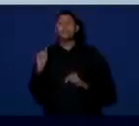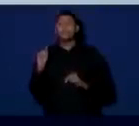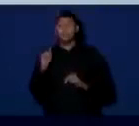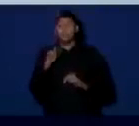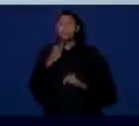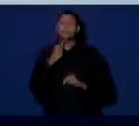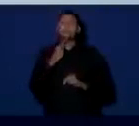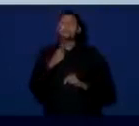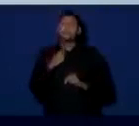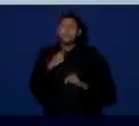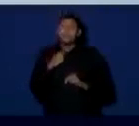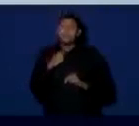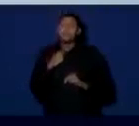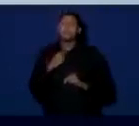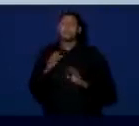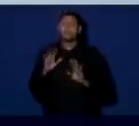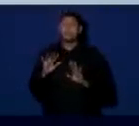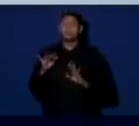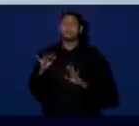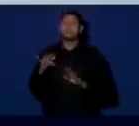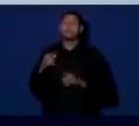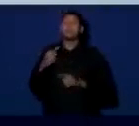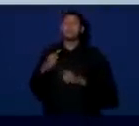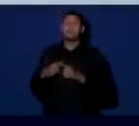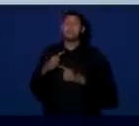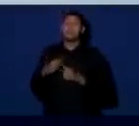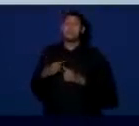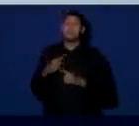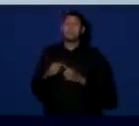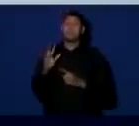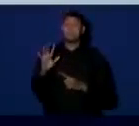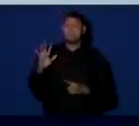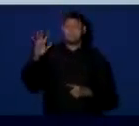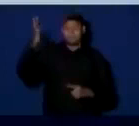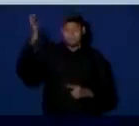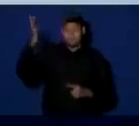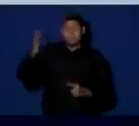com o que você deseja. Porque eventualmente you get it.